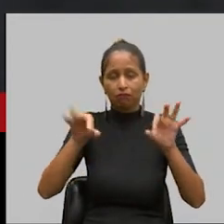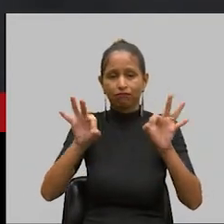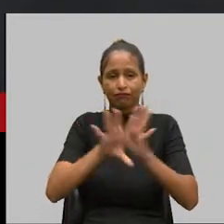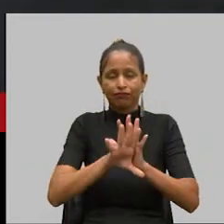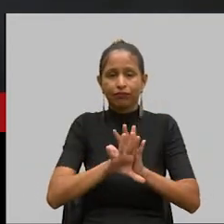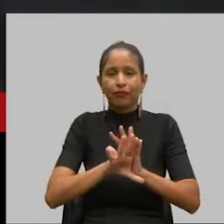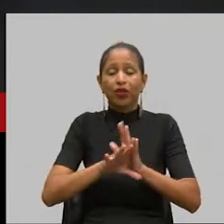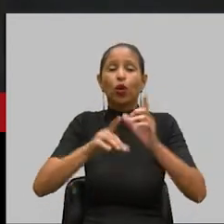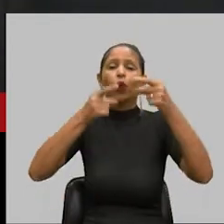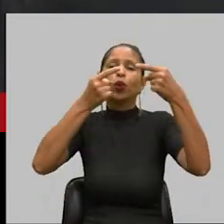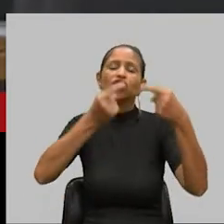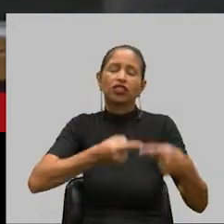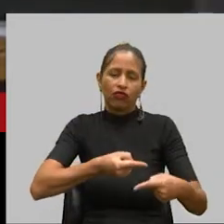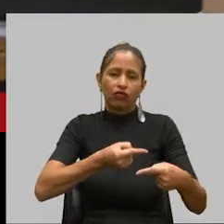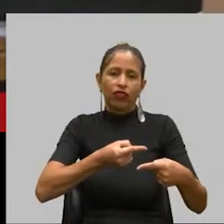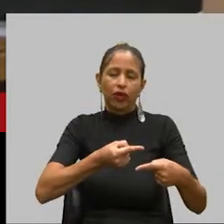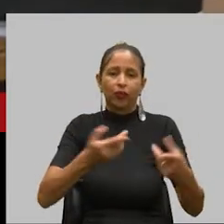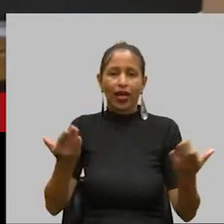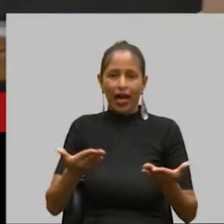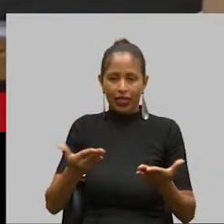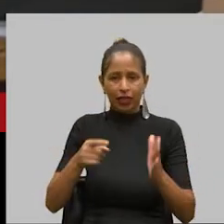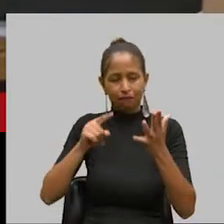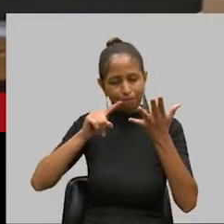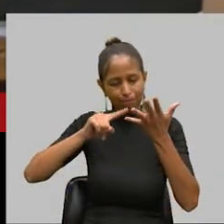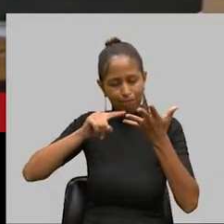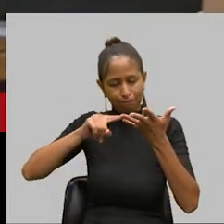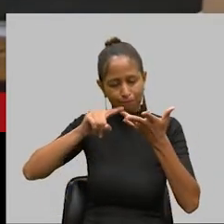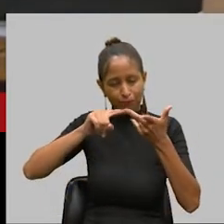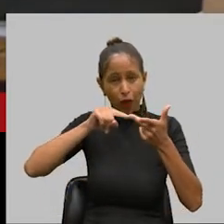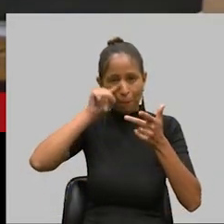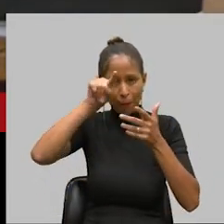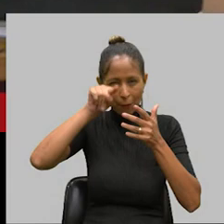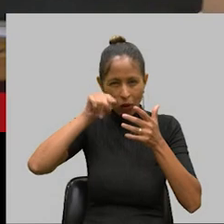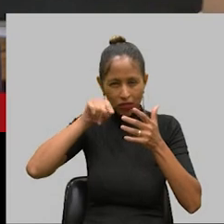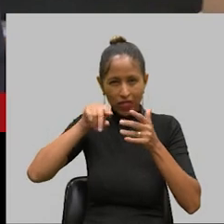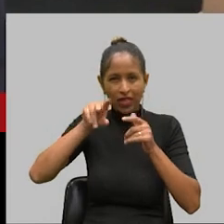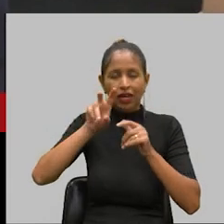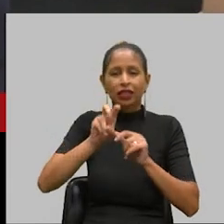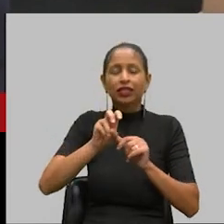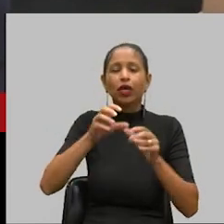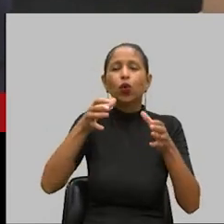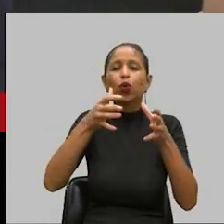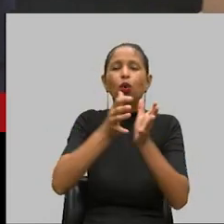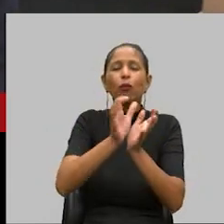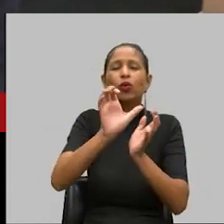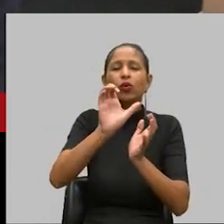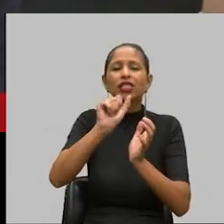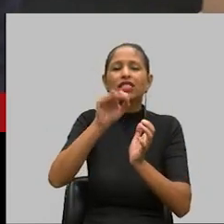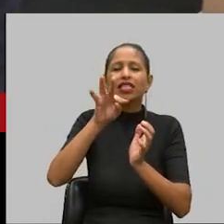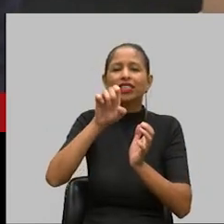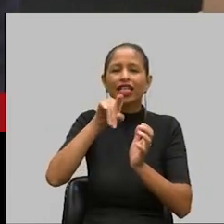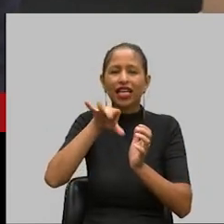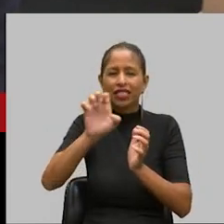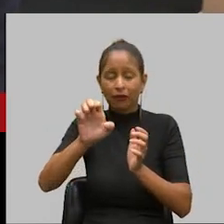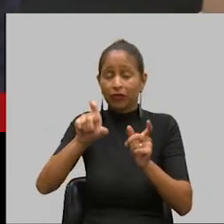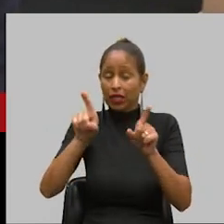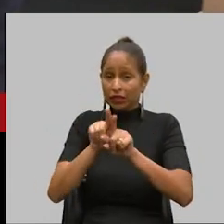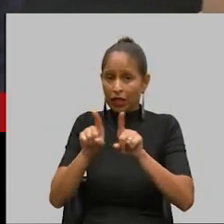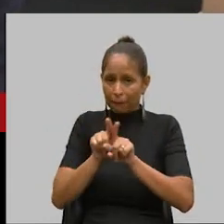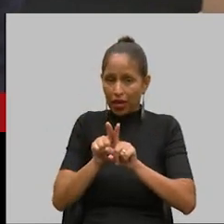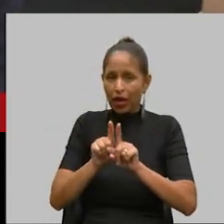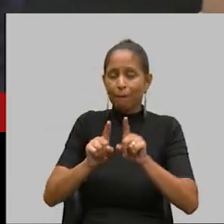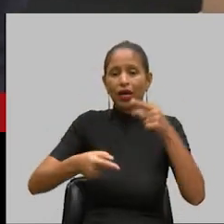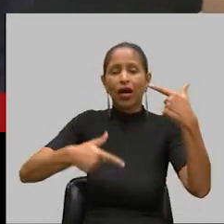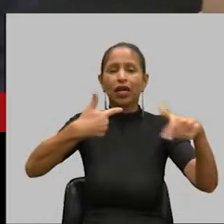os desafios aqui apontados é que nós estamos aqui com uma equipe de síntese para eh também eh